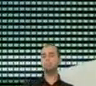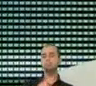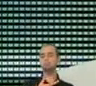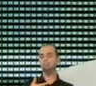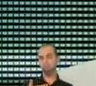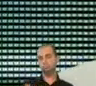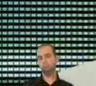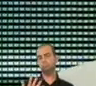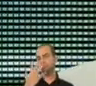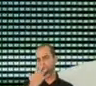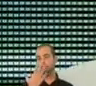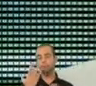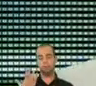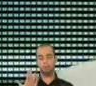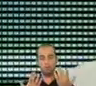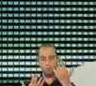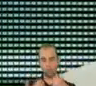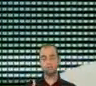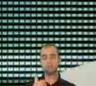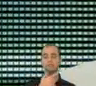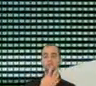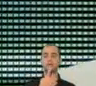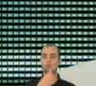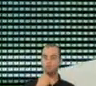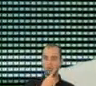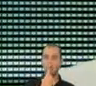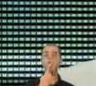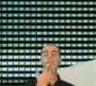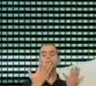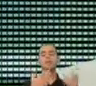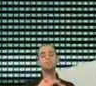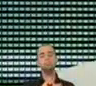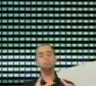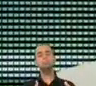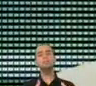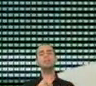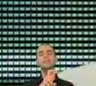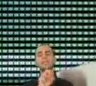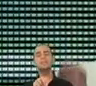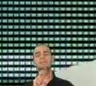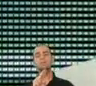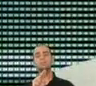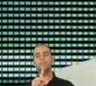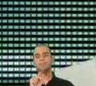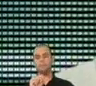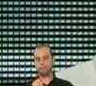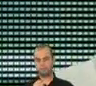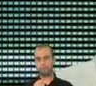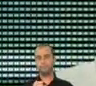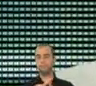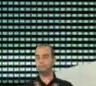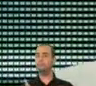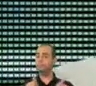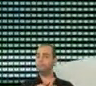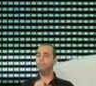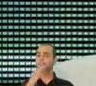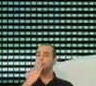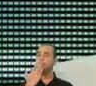um problema de saúde mais grave. Aí as UPAs 24 horas eu irei expandir, irei criar 500